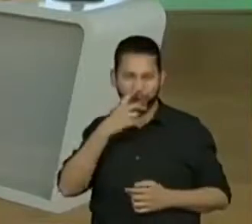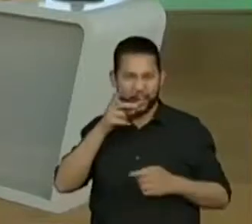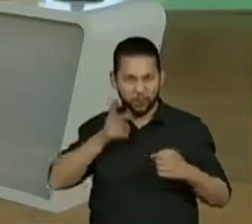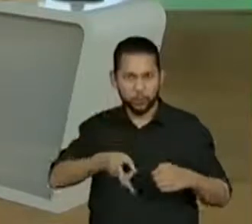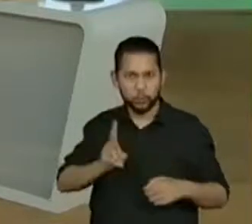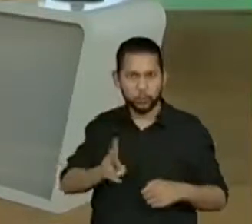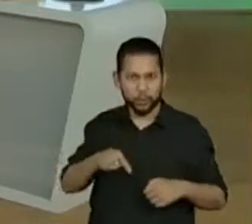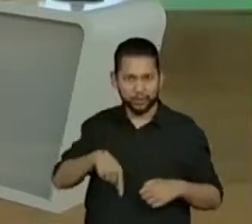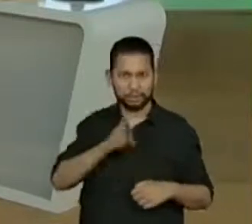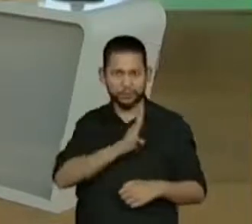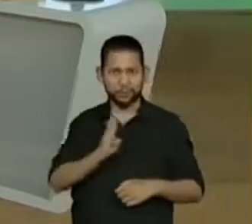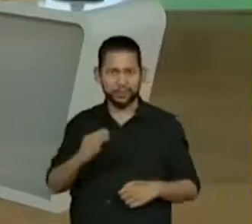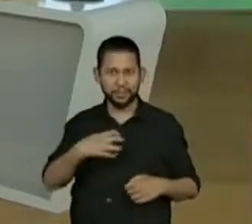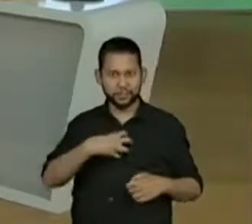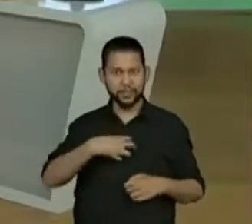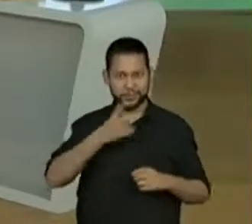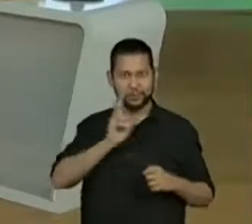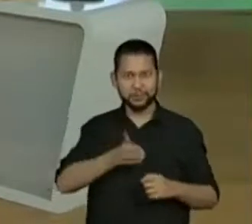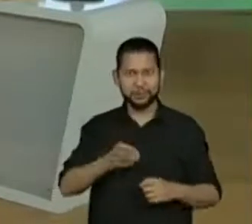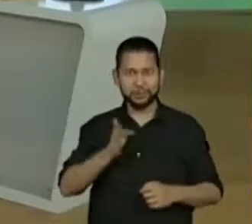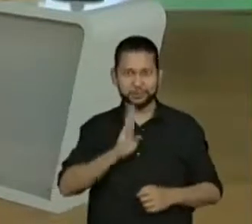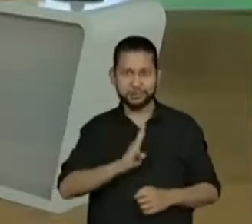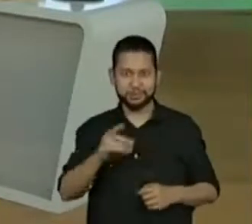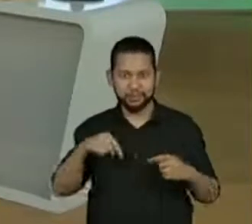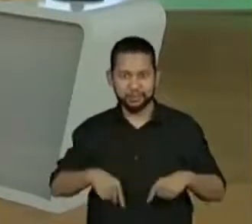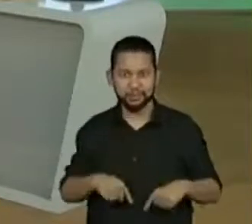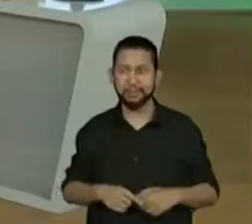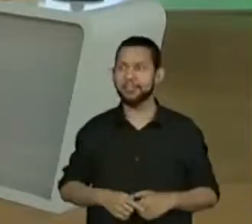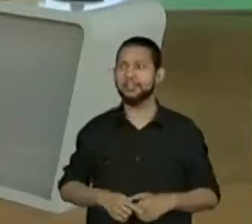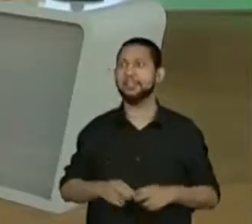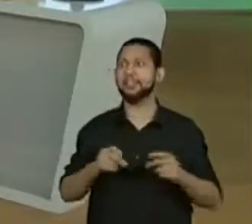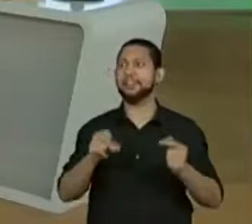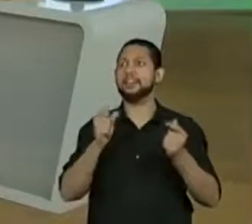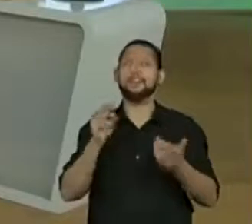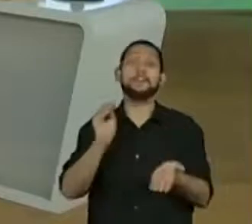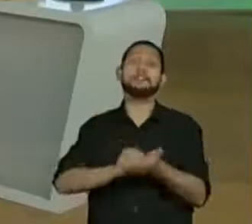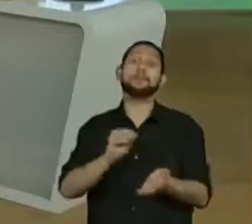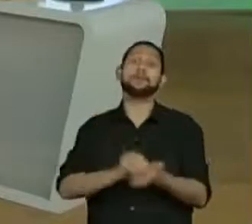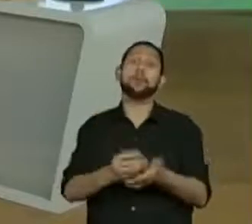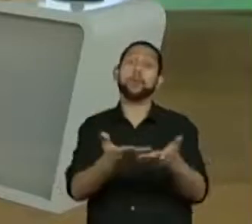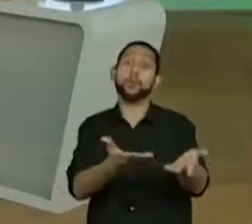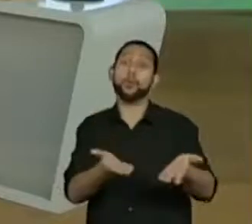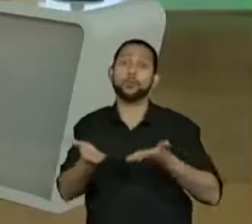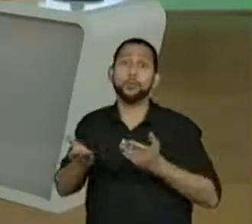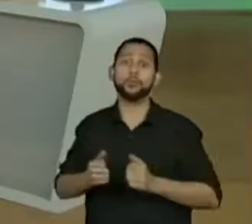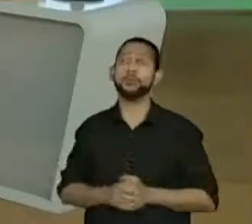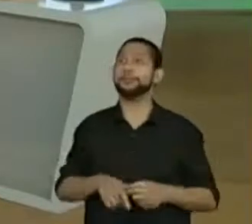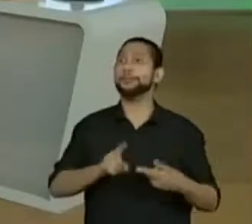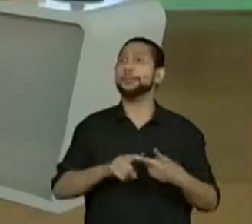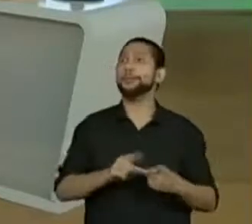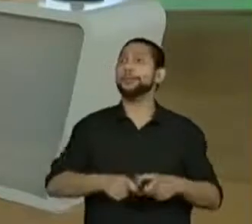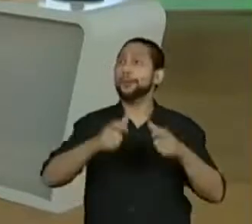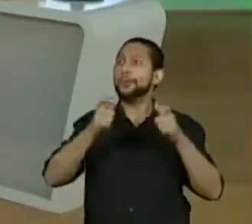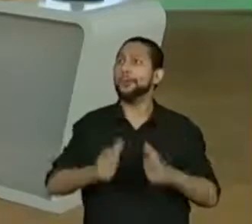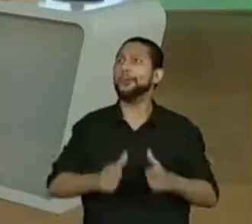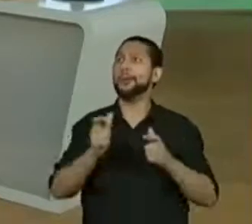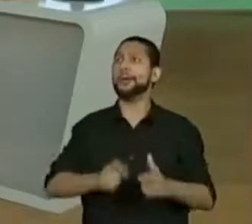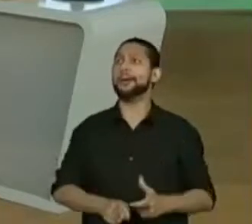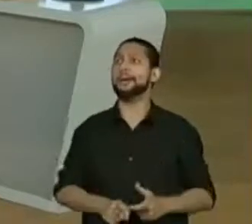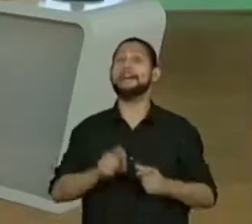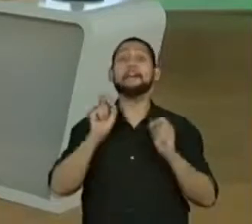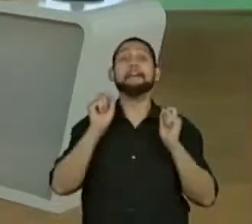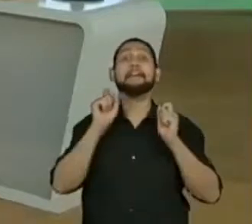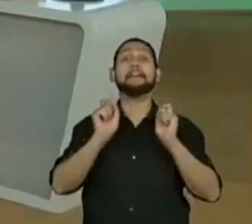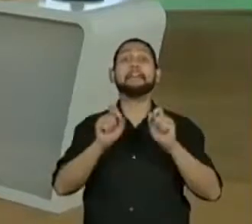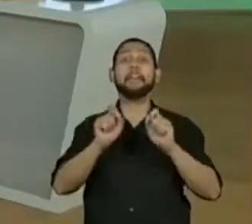biblioteca Não sei não sei convite local o público